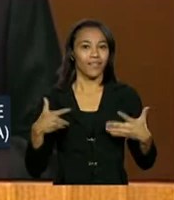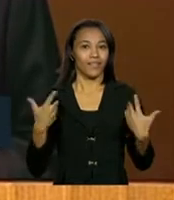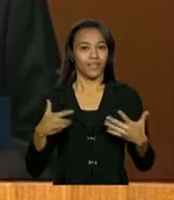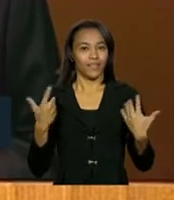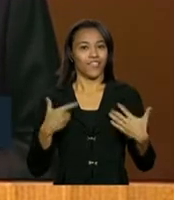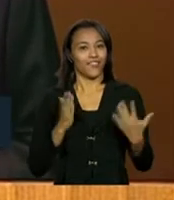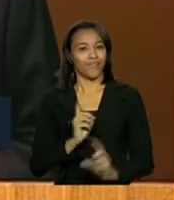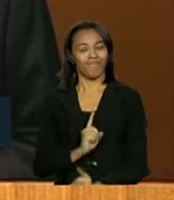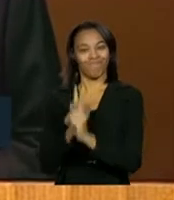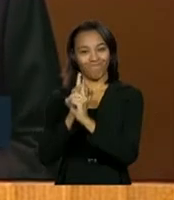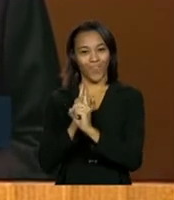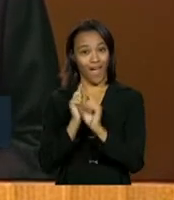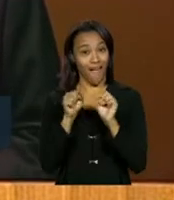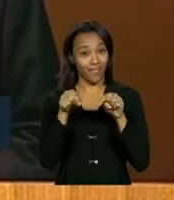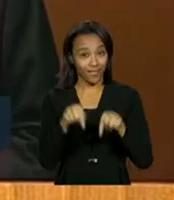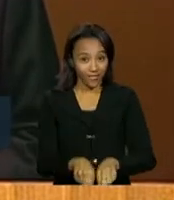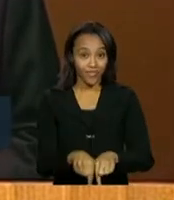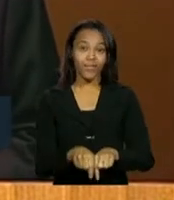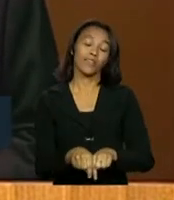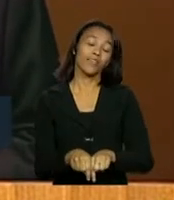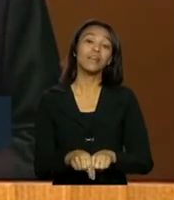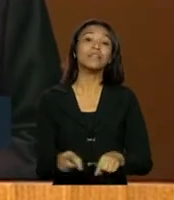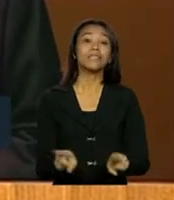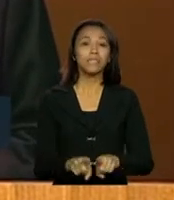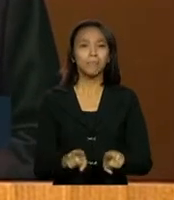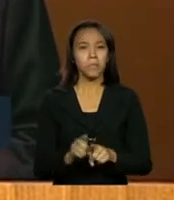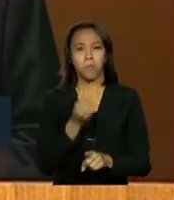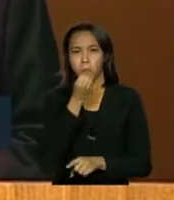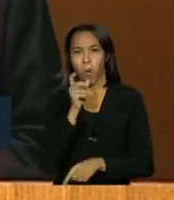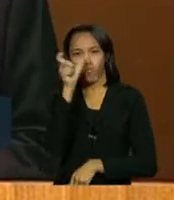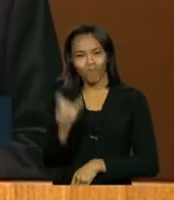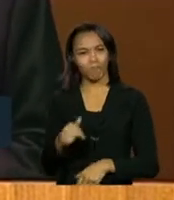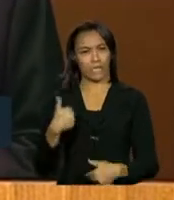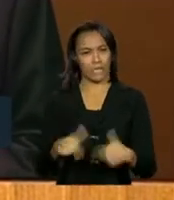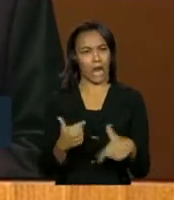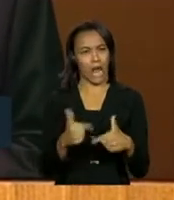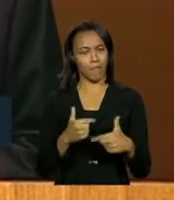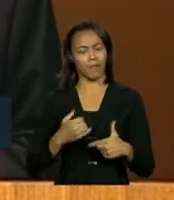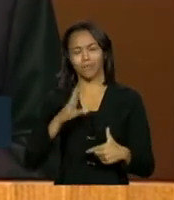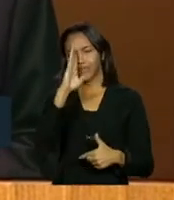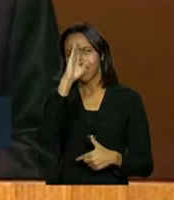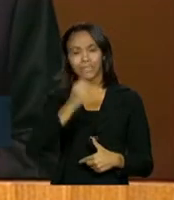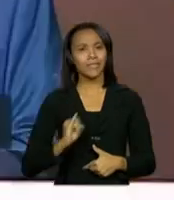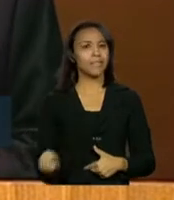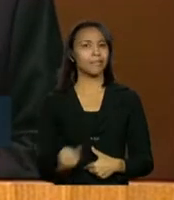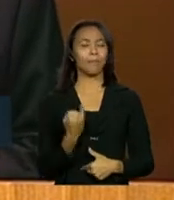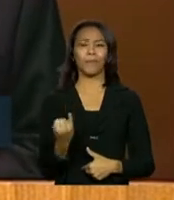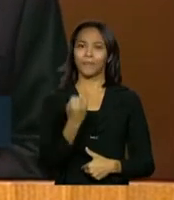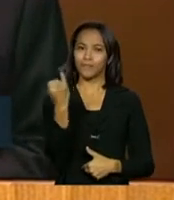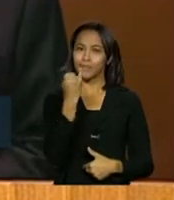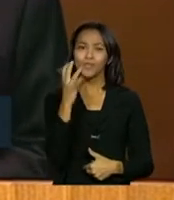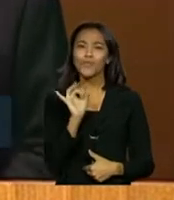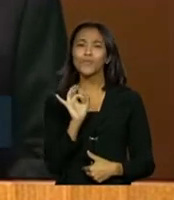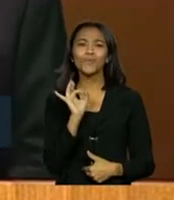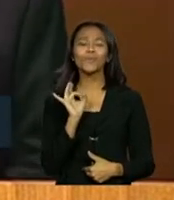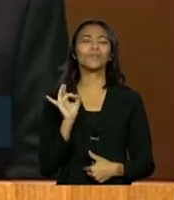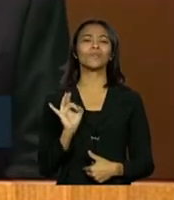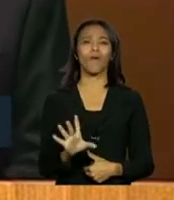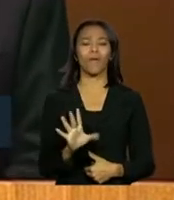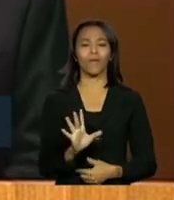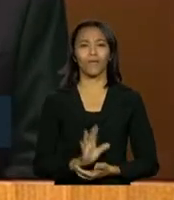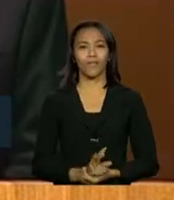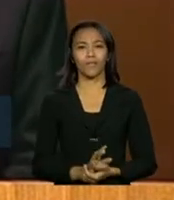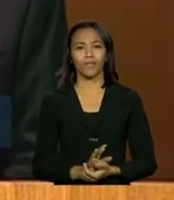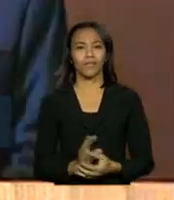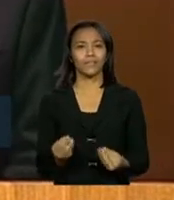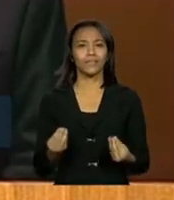de encontrar aqui, fazendo um trabalho extremamente importante, não só do ponto de vista